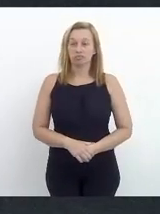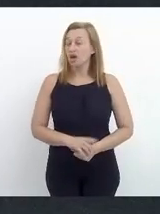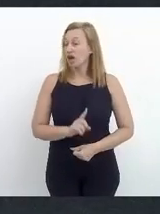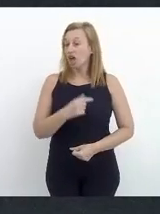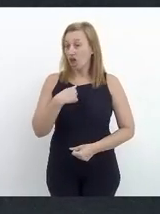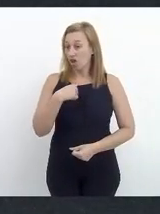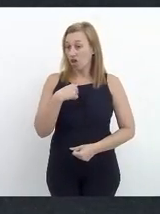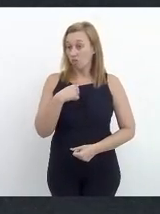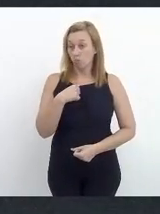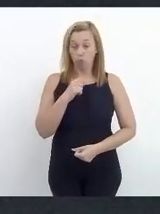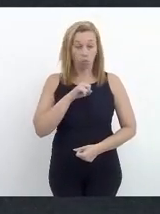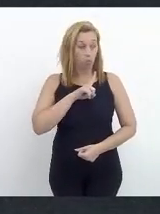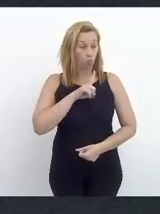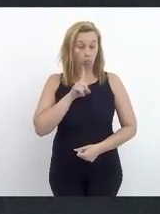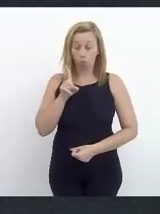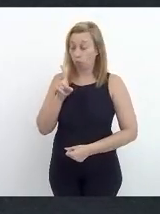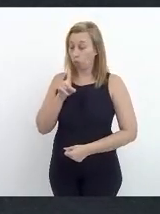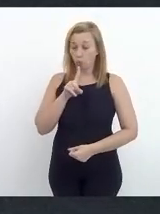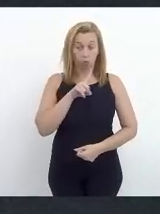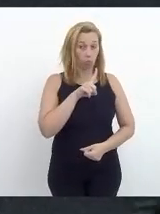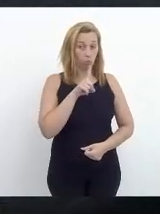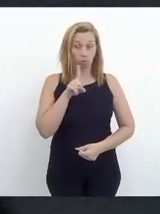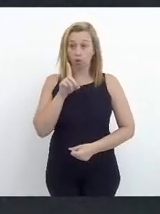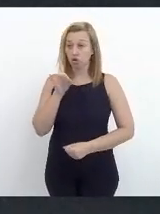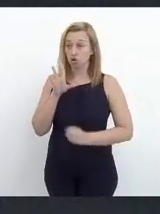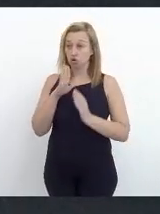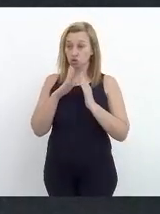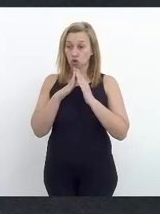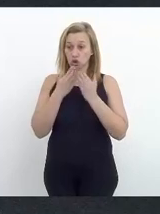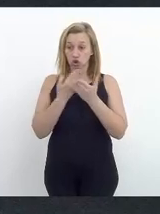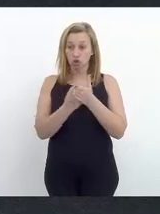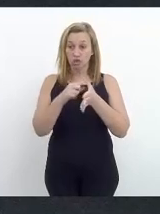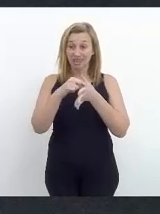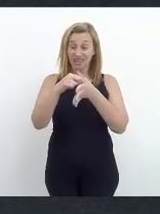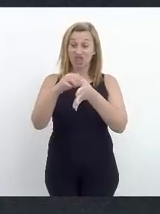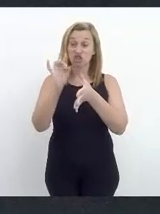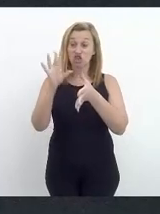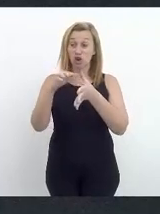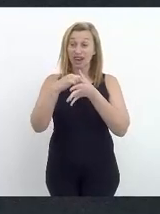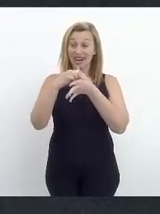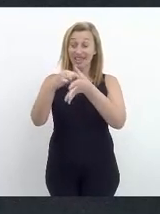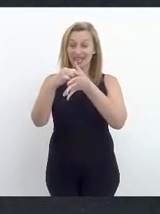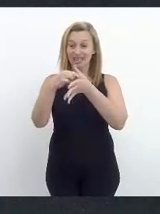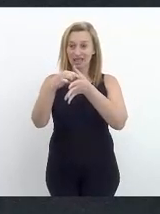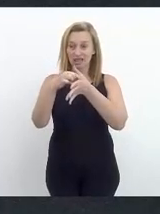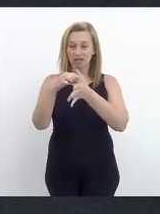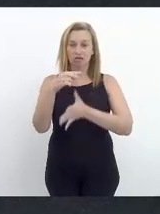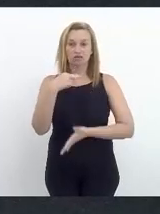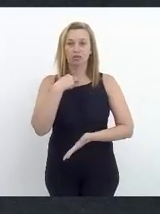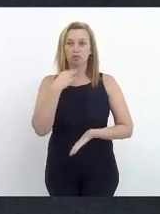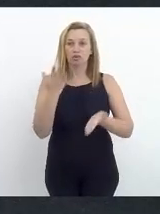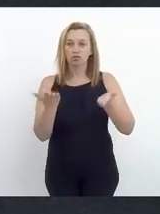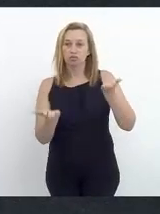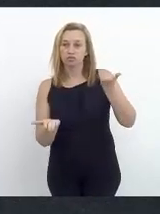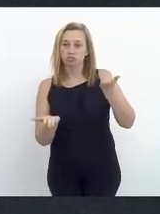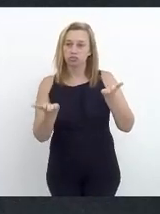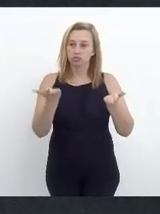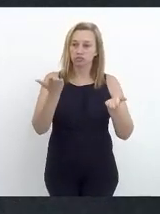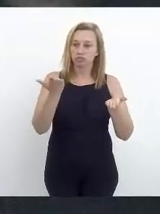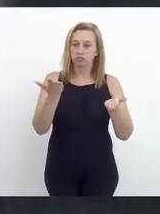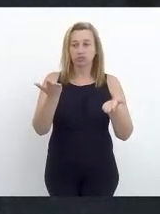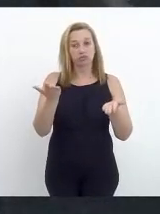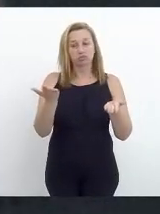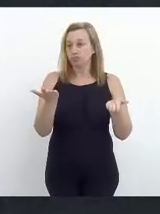Não, é Colégio de Líderes. Então não pode ter dois pesos e duas